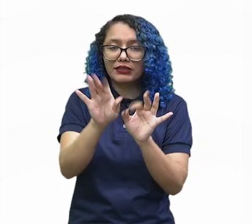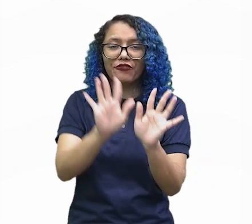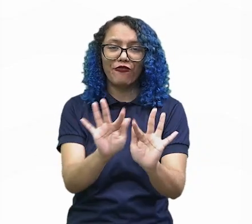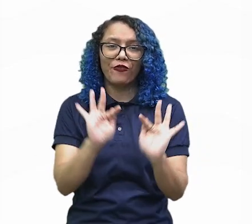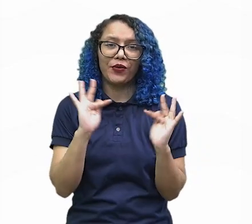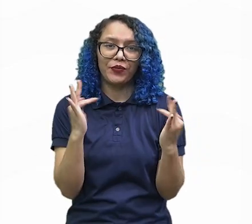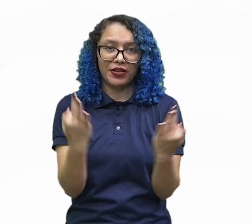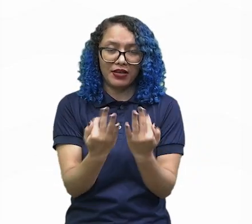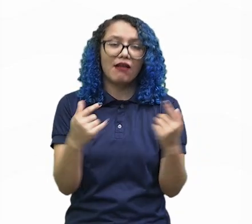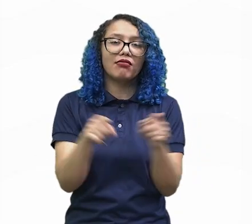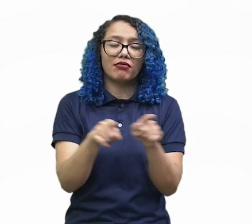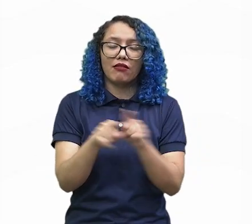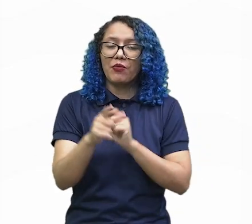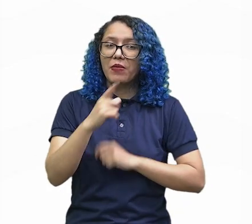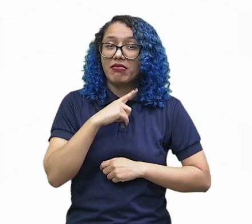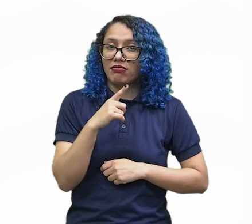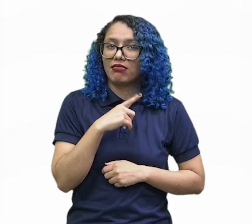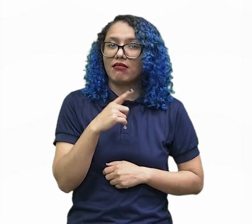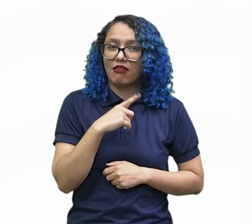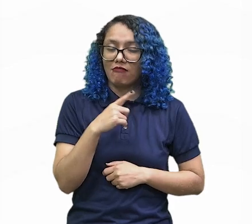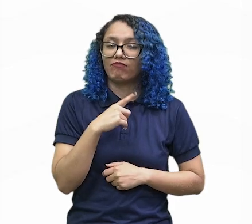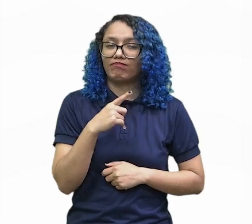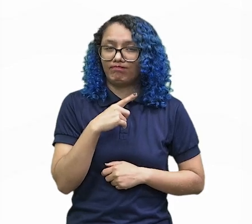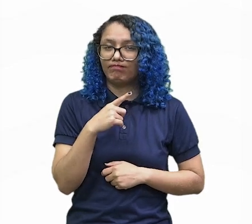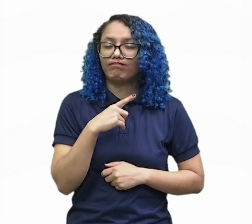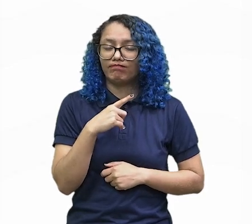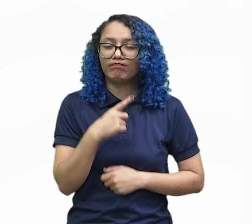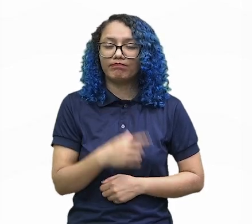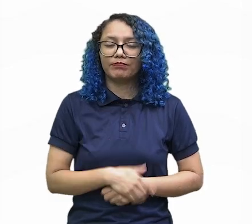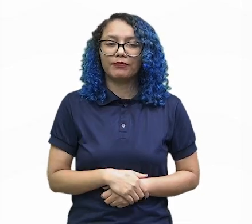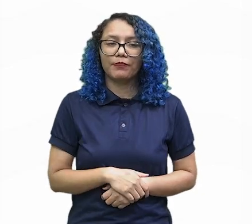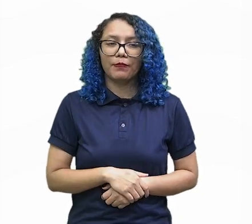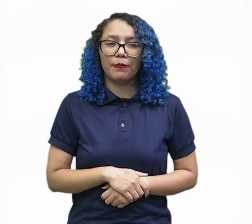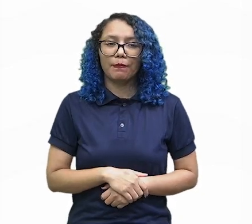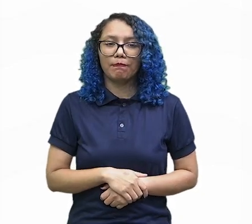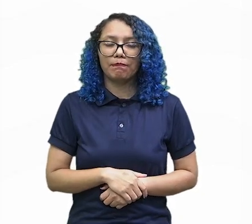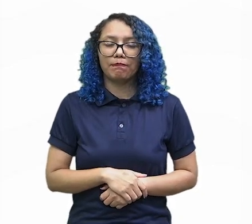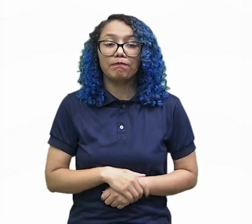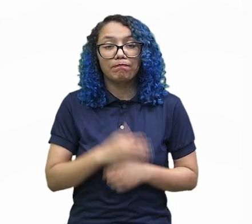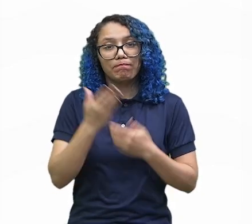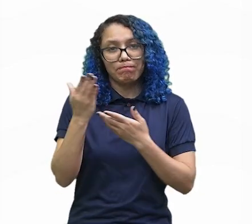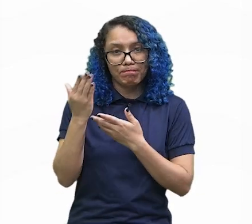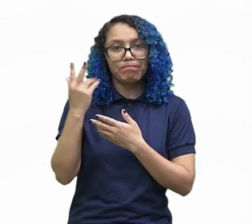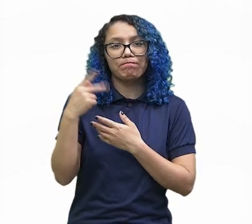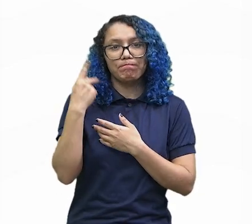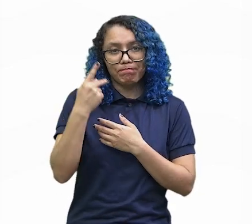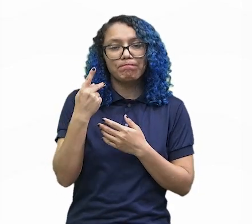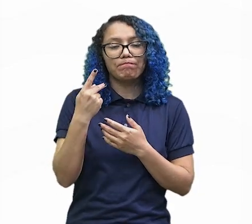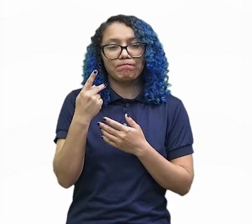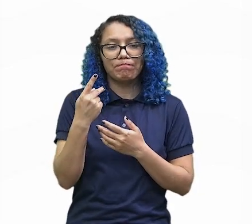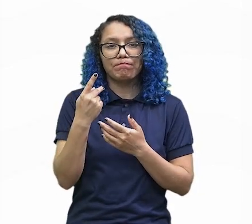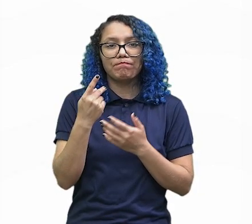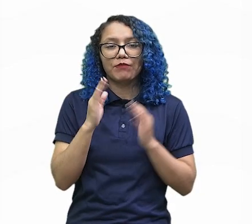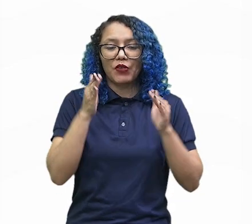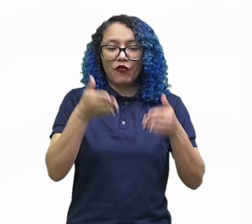planejamento familiar, tá? Então, também tem essa situação da política demográfica que hoje a gente